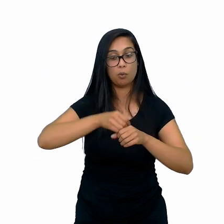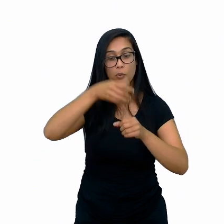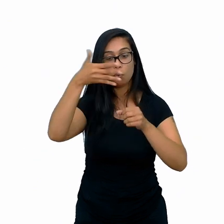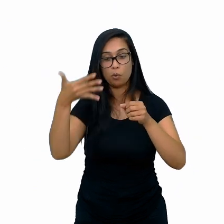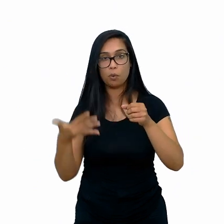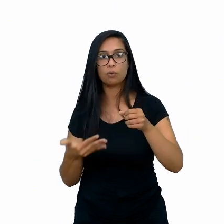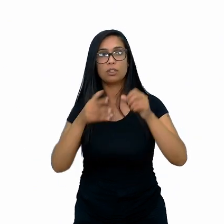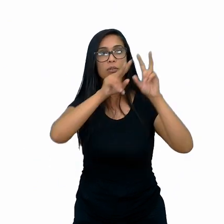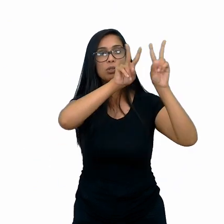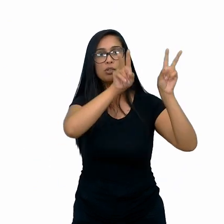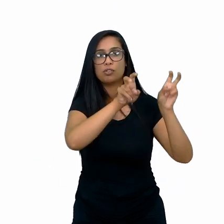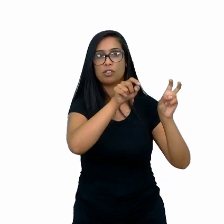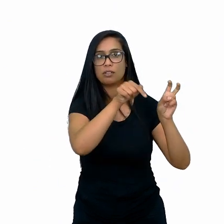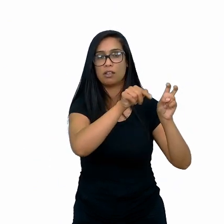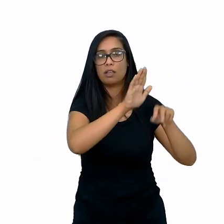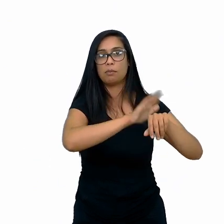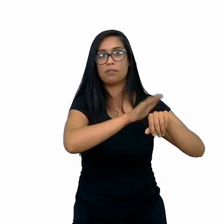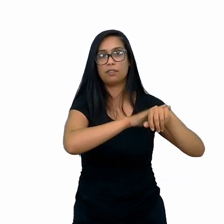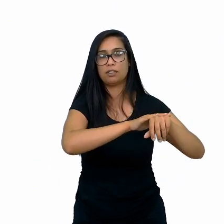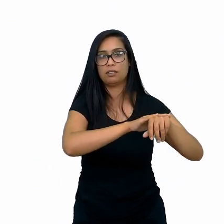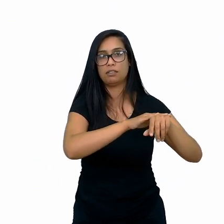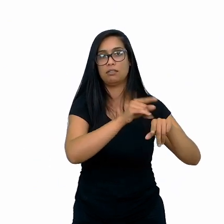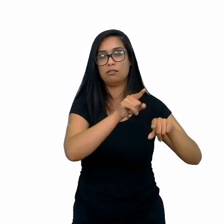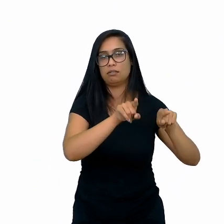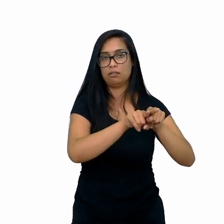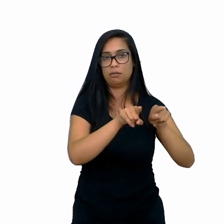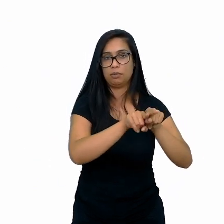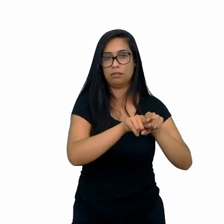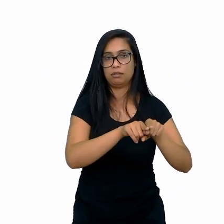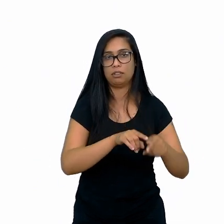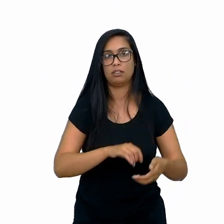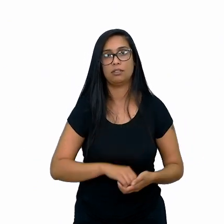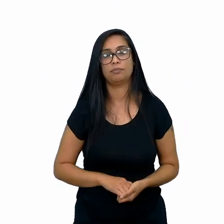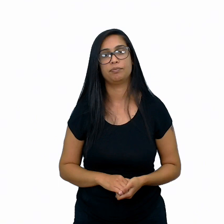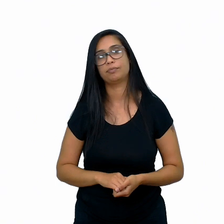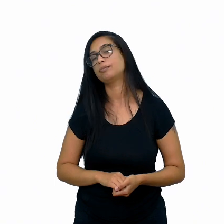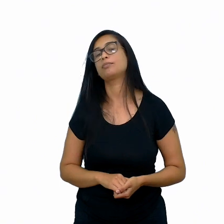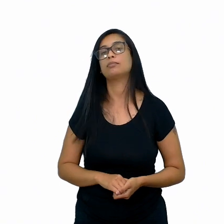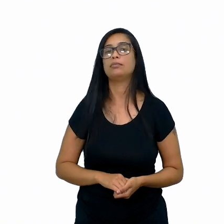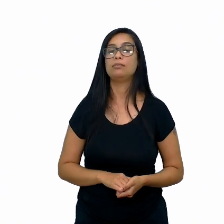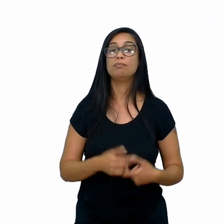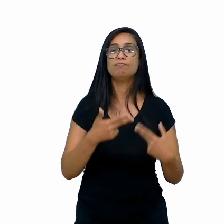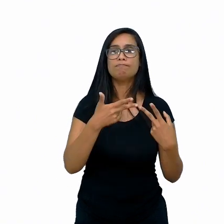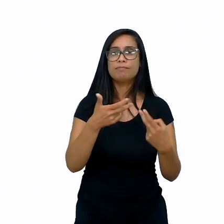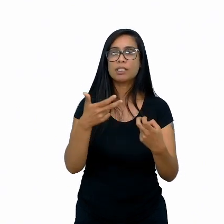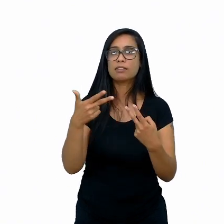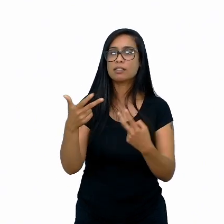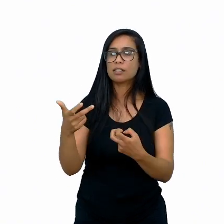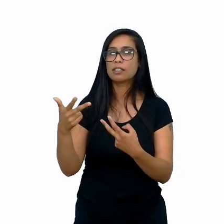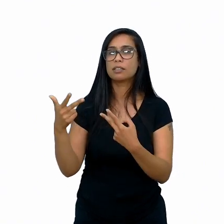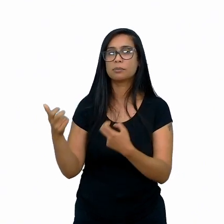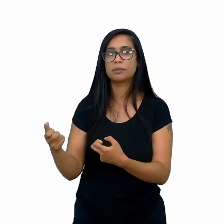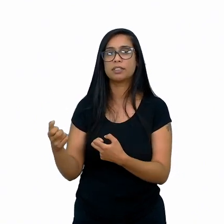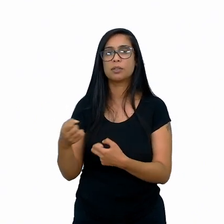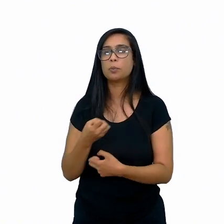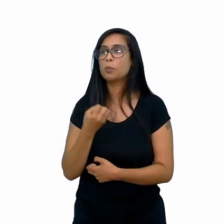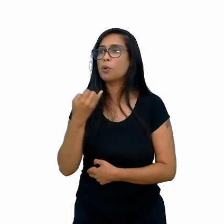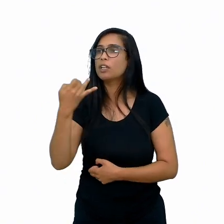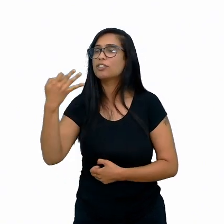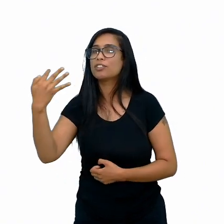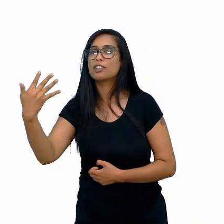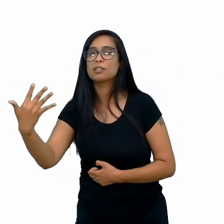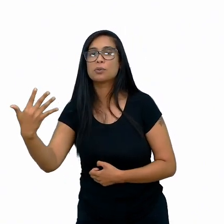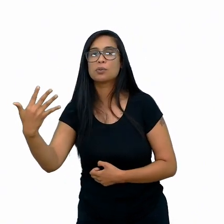textos. Pensando no que já dialogamos até aqui, percebam quantos conhecimentos se